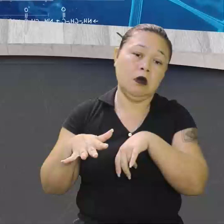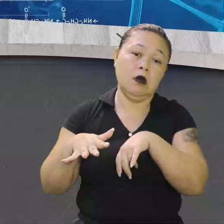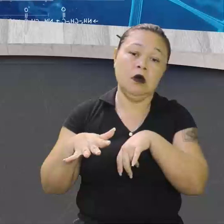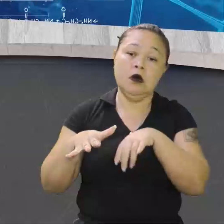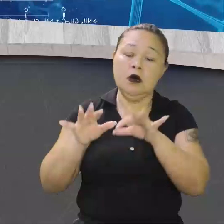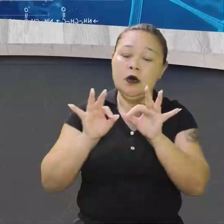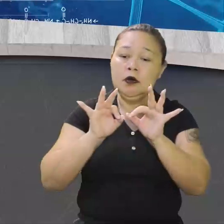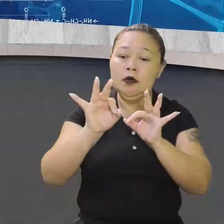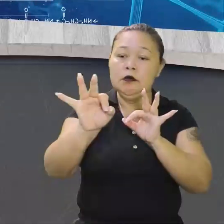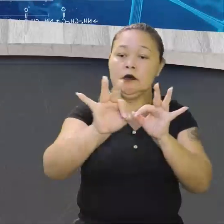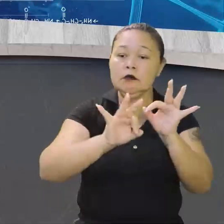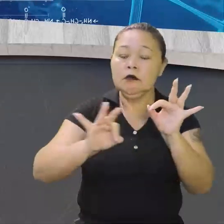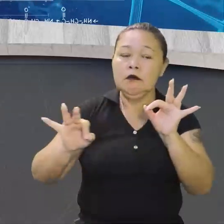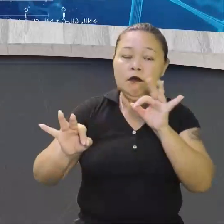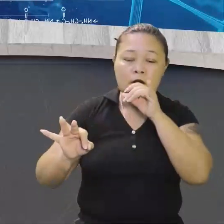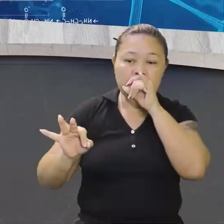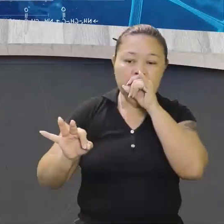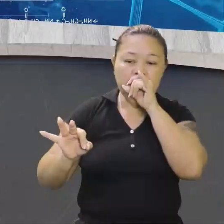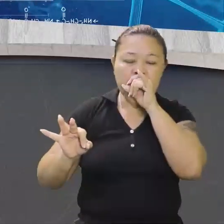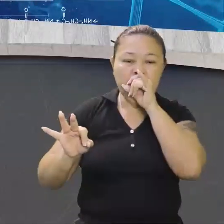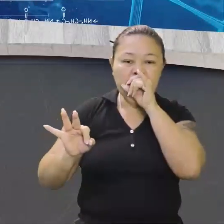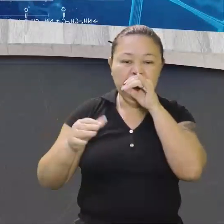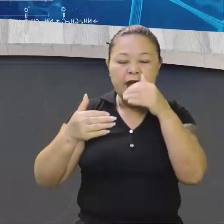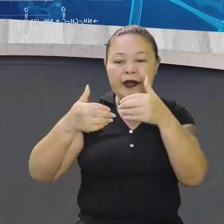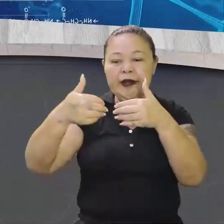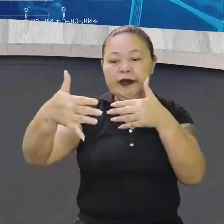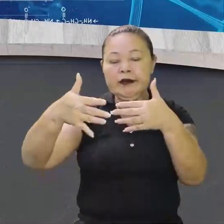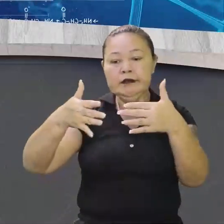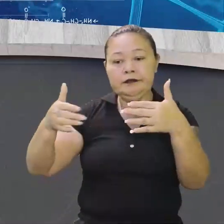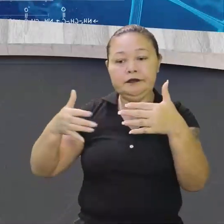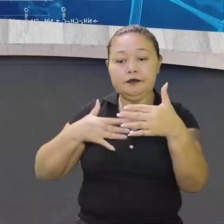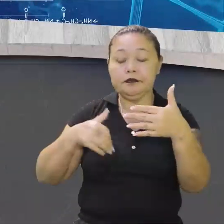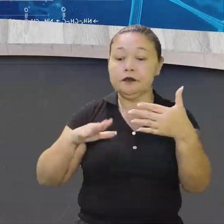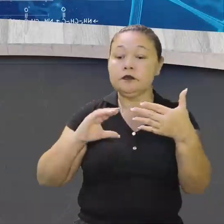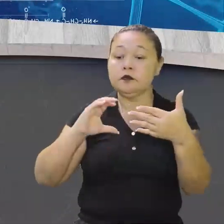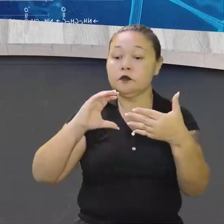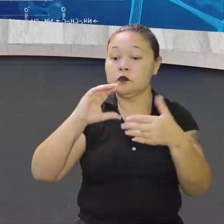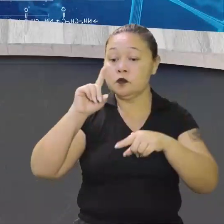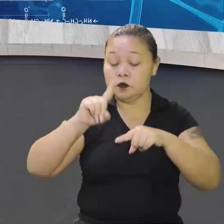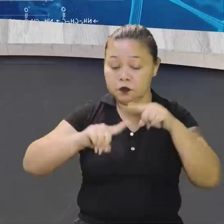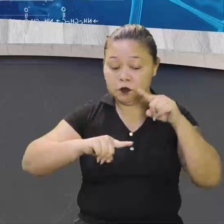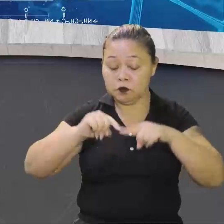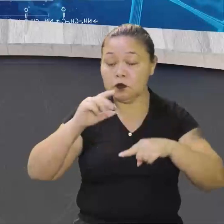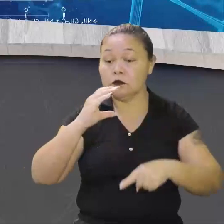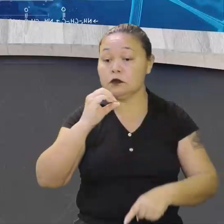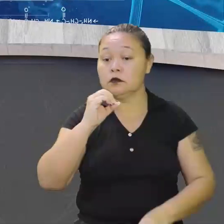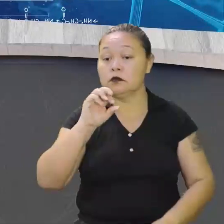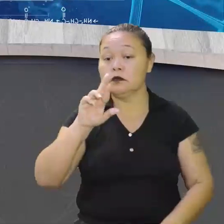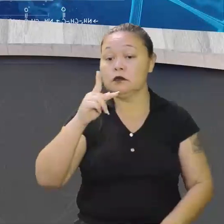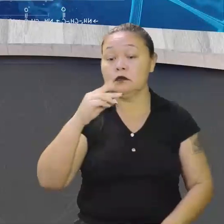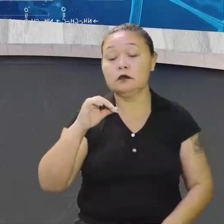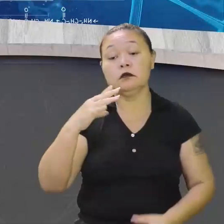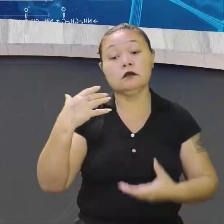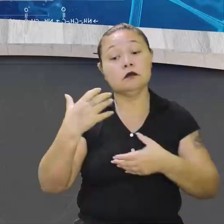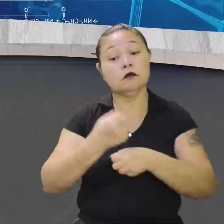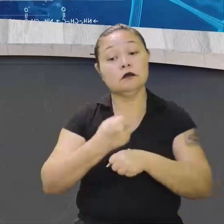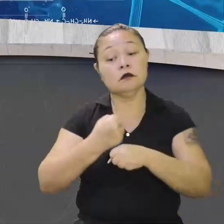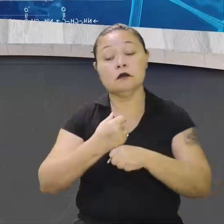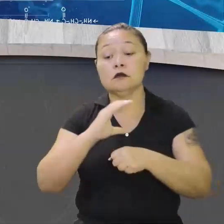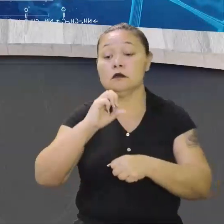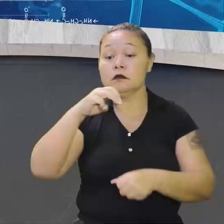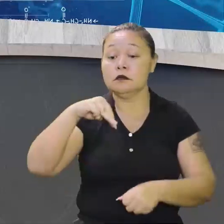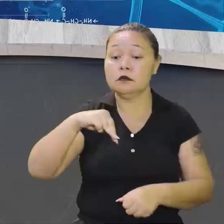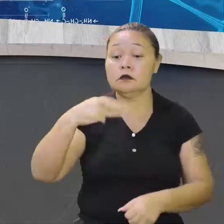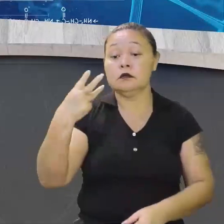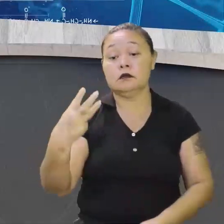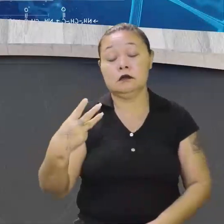geometricamente as dimensões daquele corpo, daquela matéria, e você calcular em centímetro, centímetro